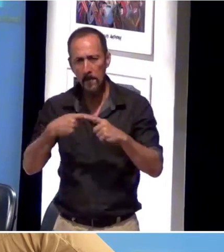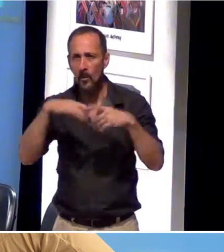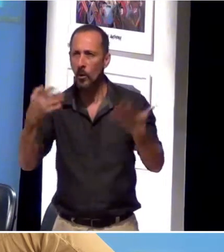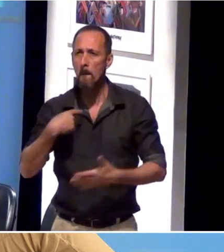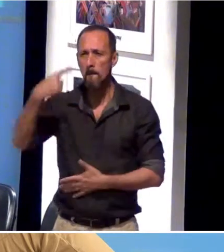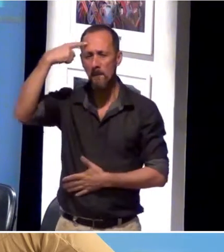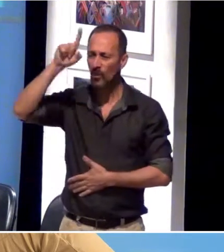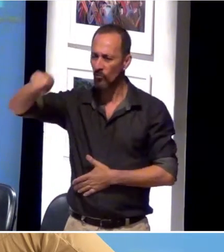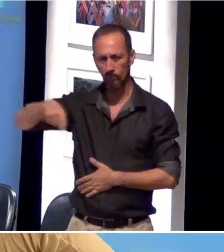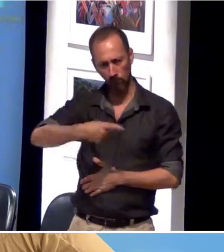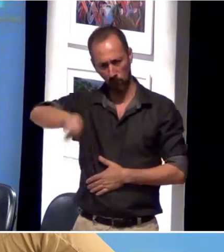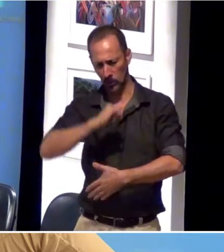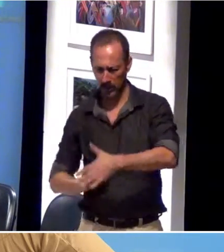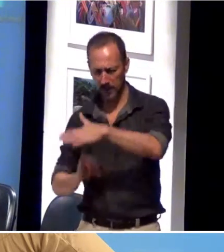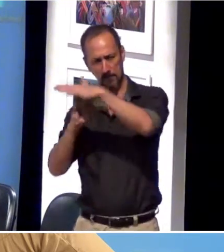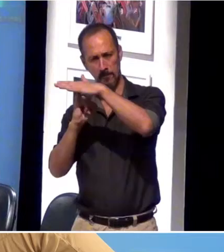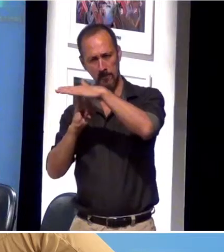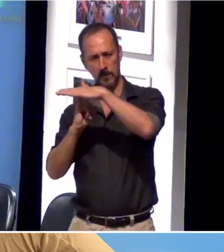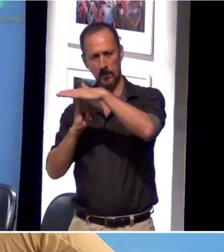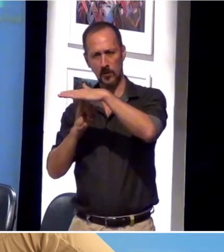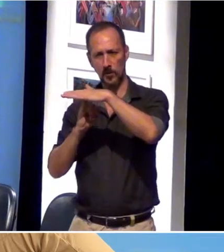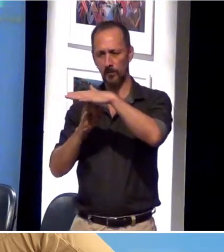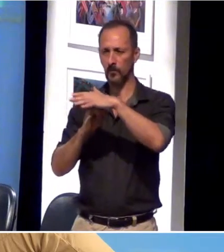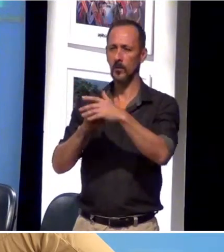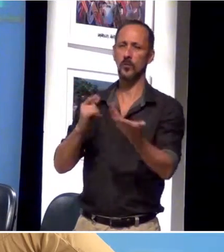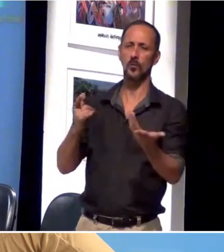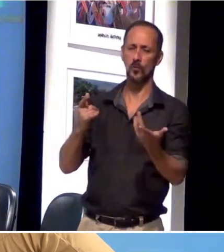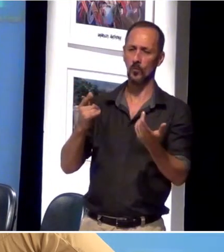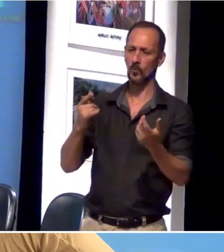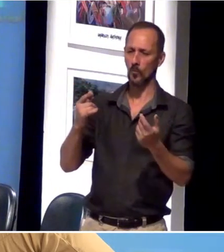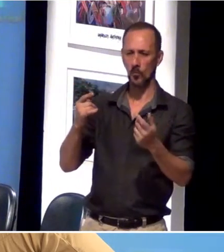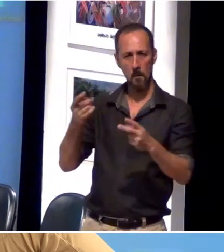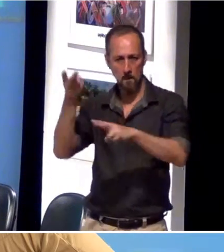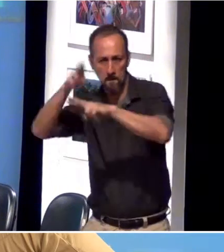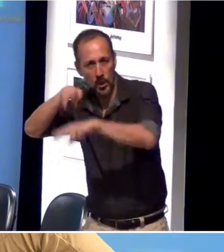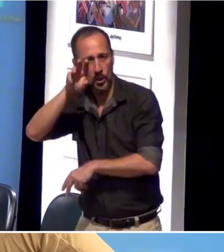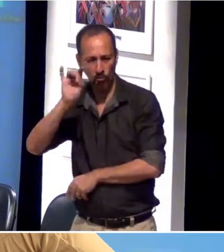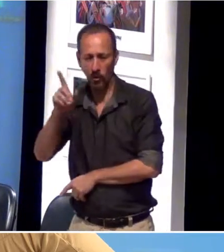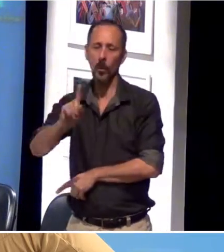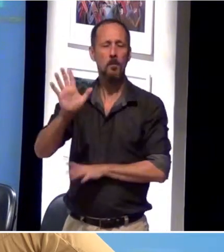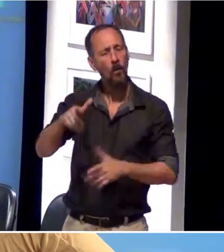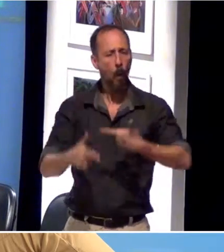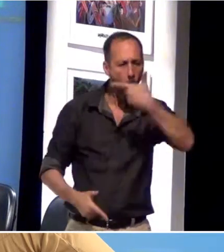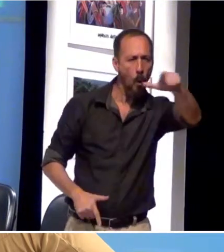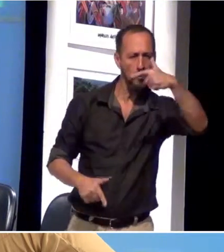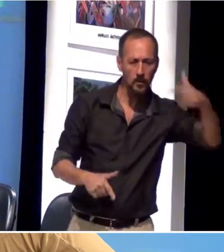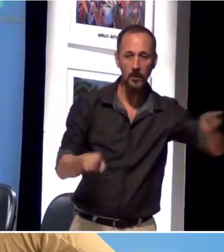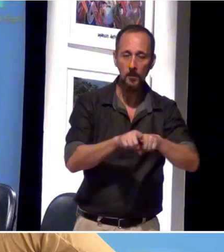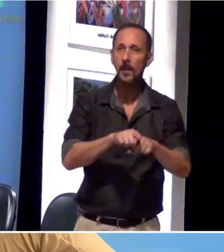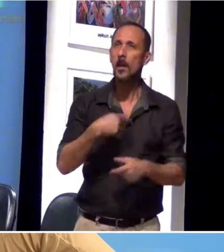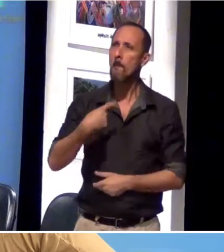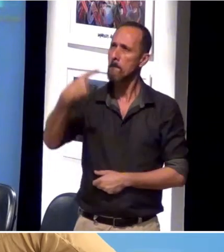de privação de liberdade, não só a socioeducação, como as instituições prisionais, a gente está falando